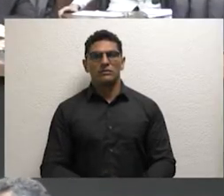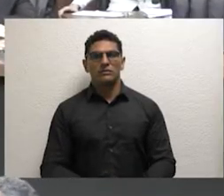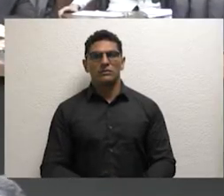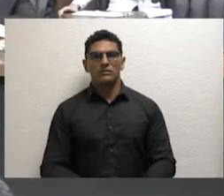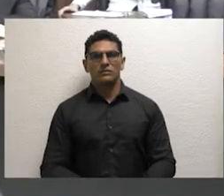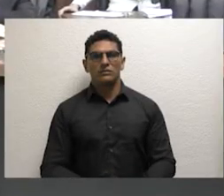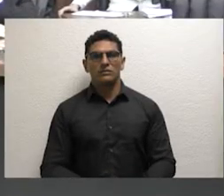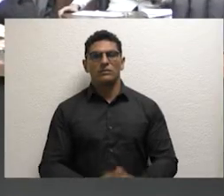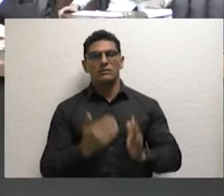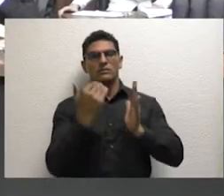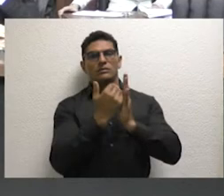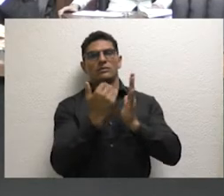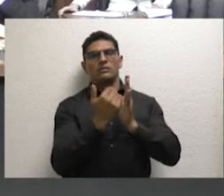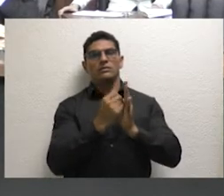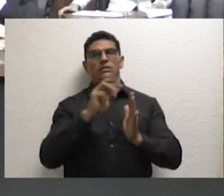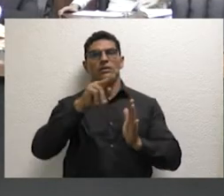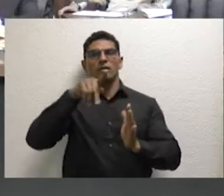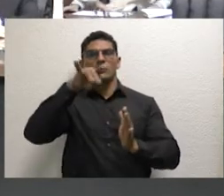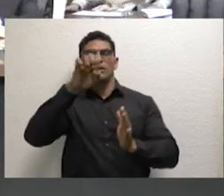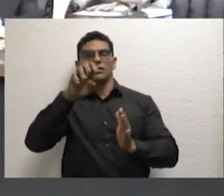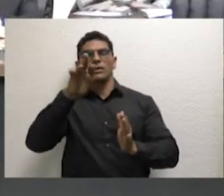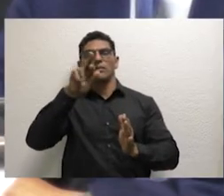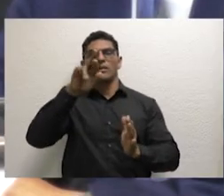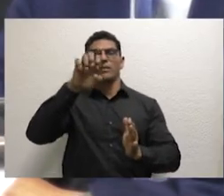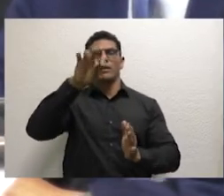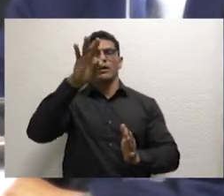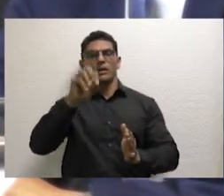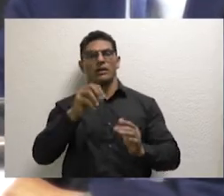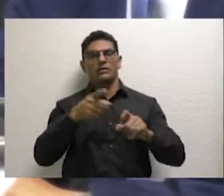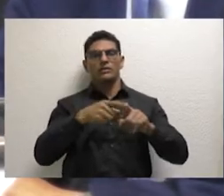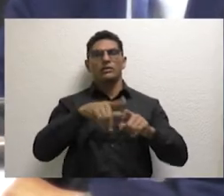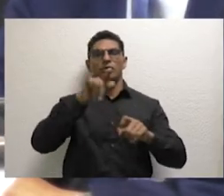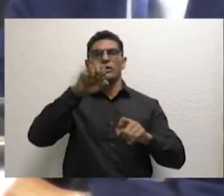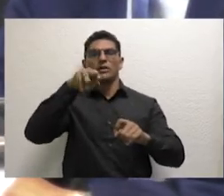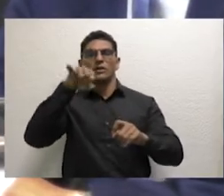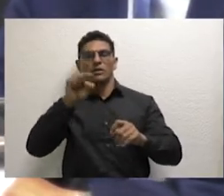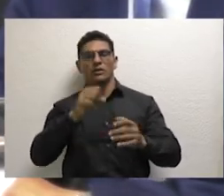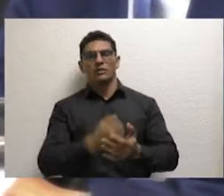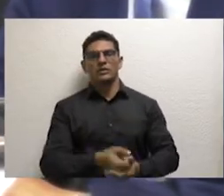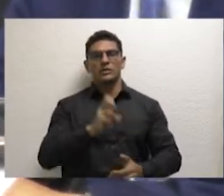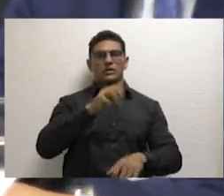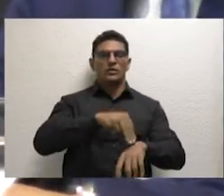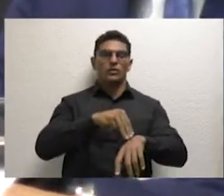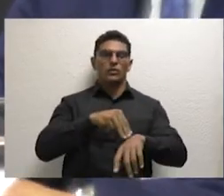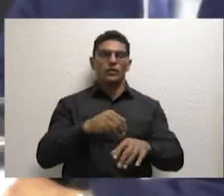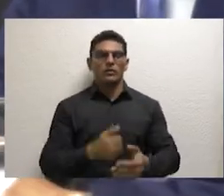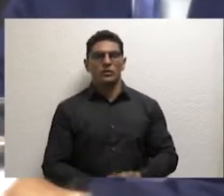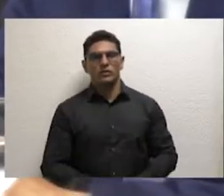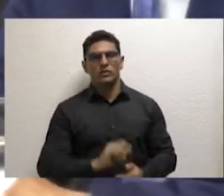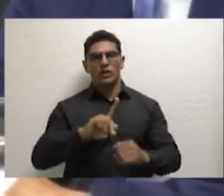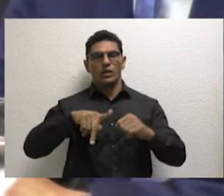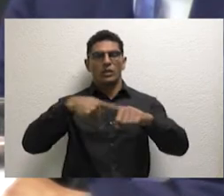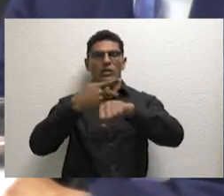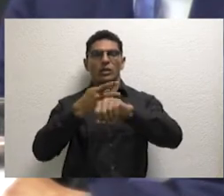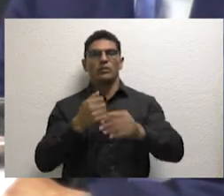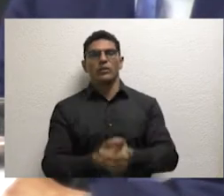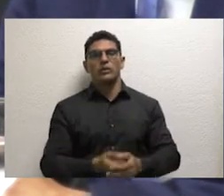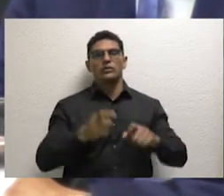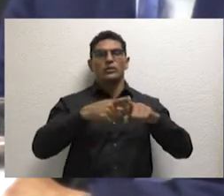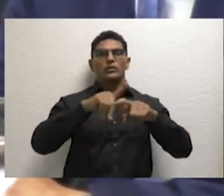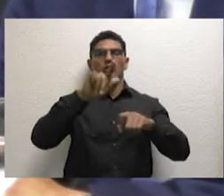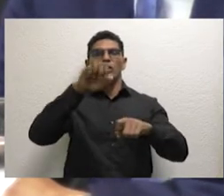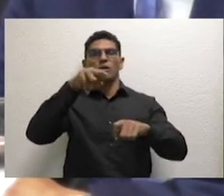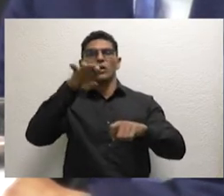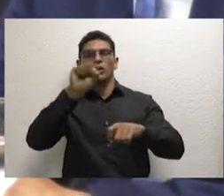inscritos deputado Ilke Barreto deputado doutor gomes deputado doutor gomes deputado após deputado doutor gomes